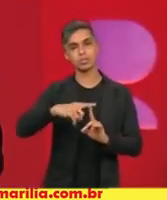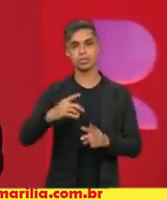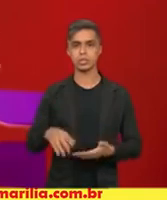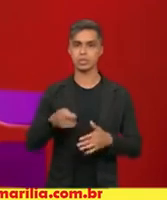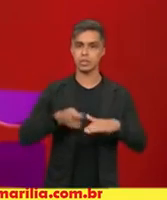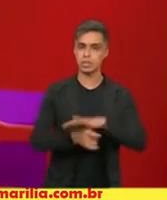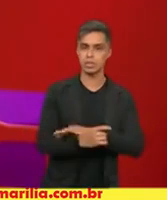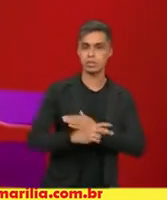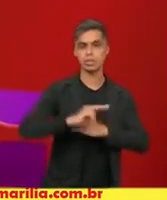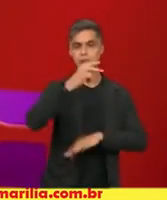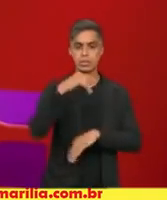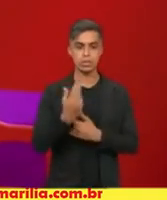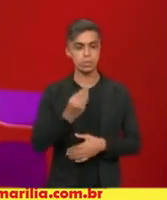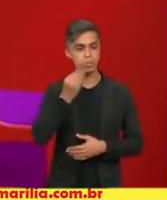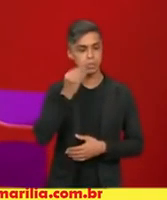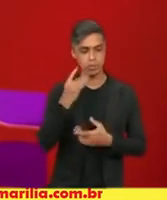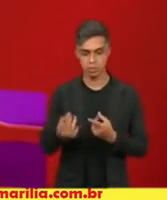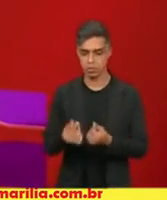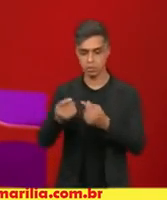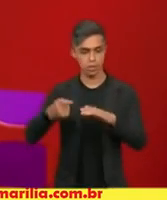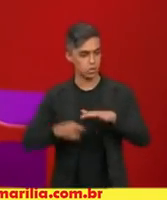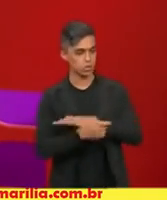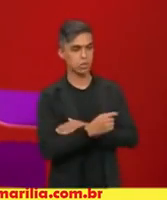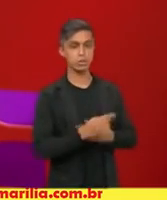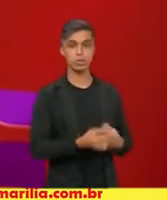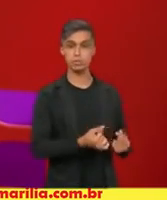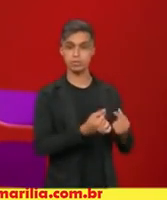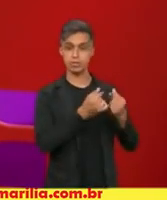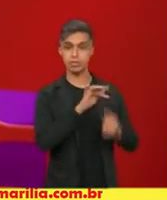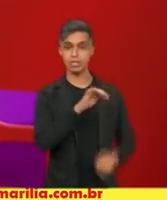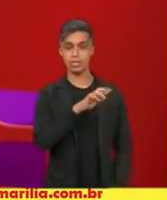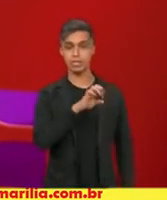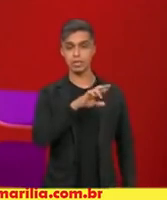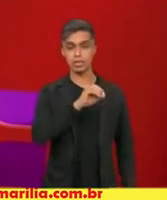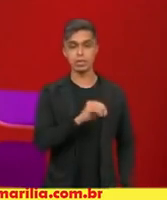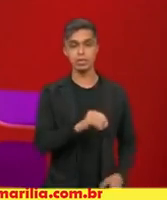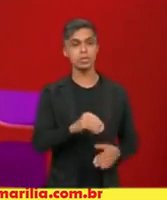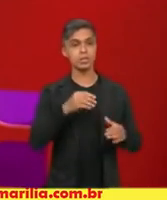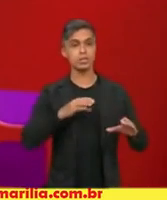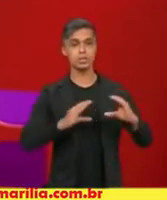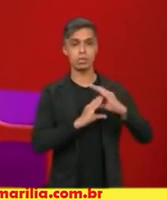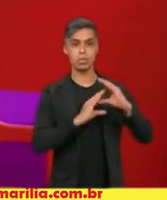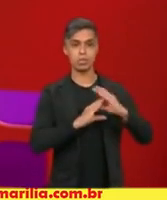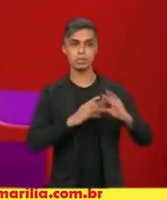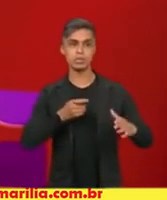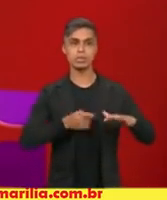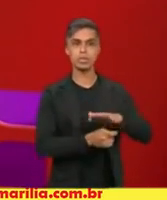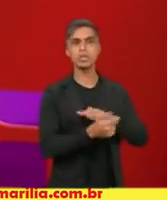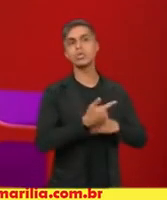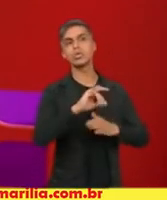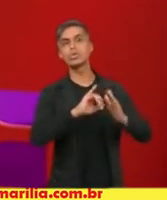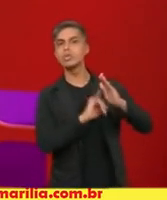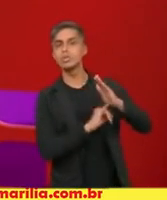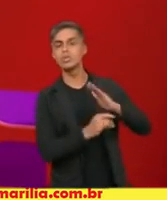eles realocam esse capital no mundo financeiro, especialmente no Banco do Brasil, em outras instituições